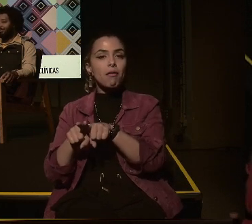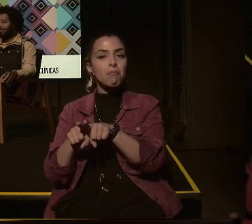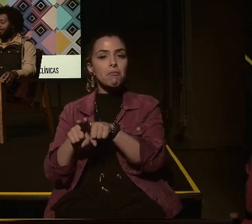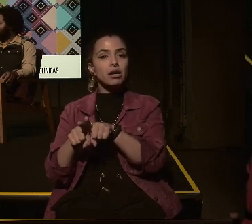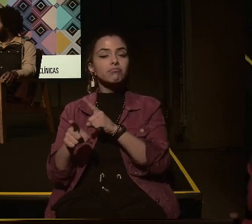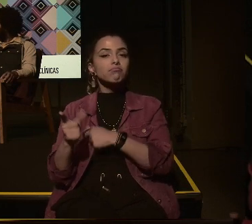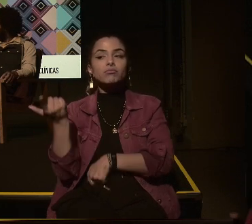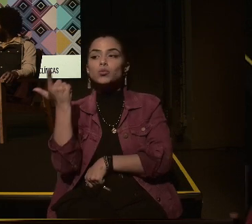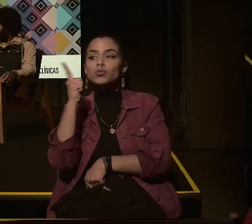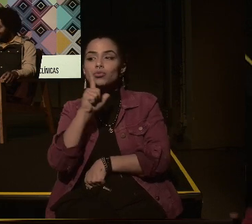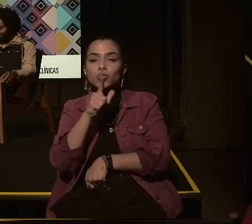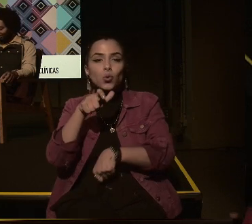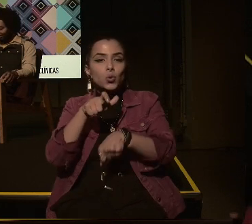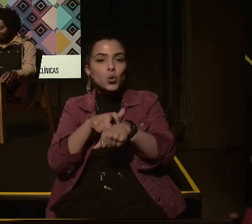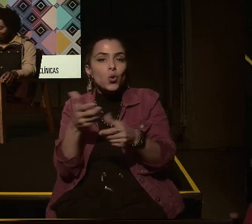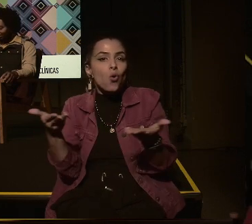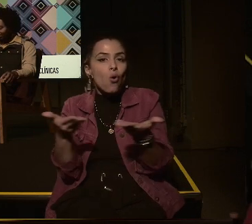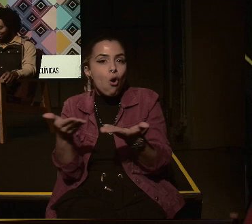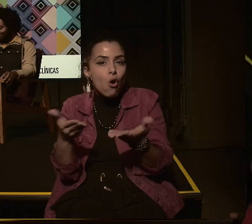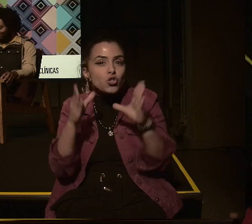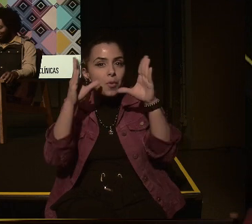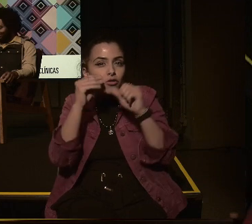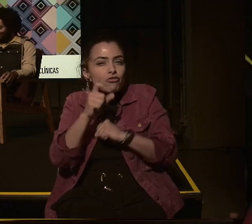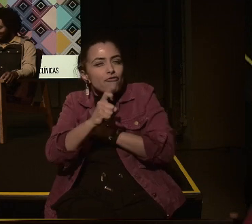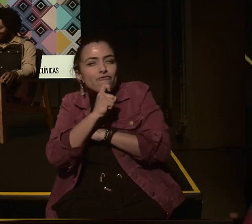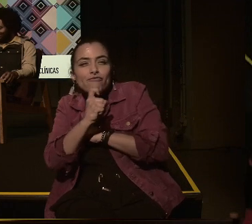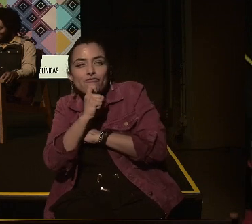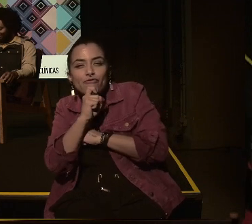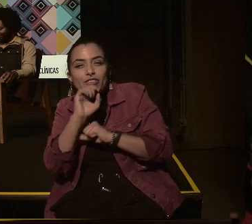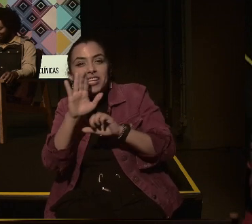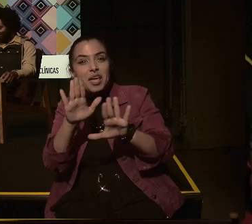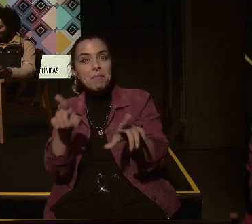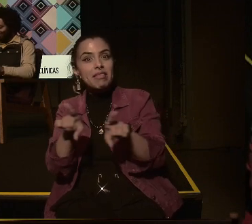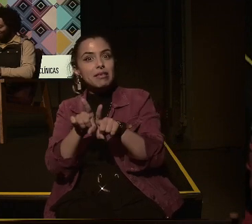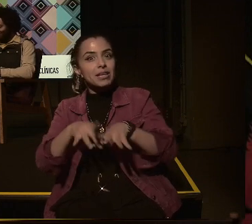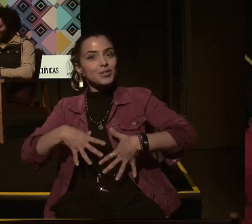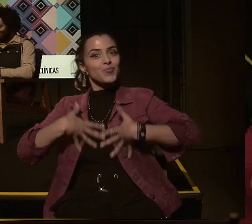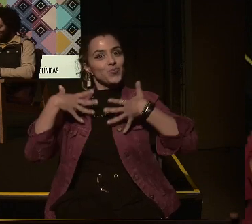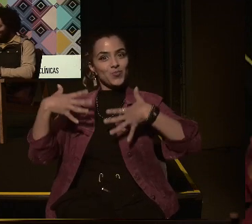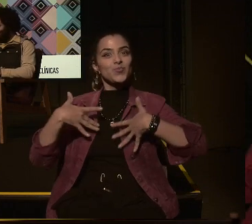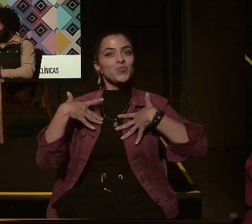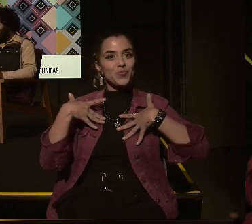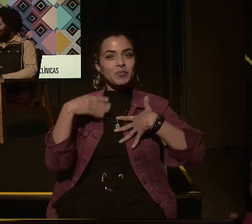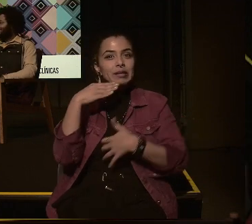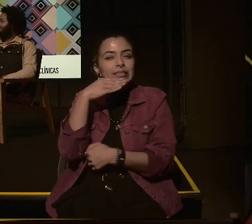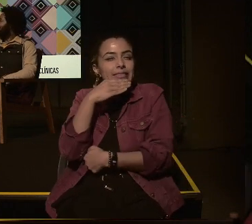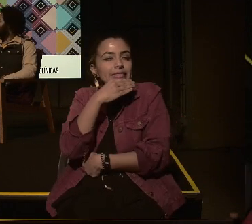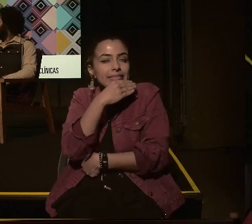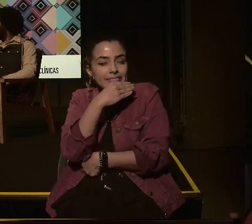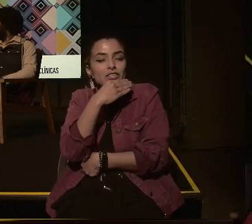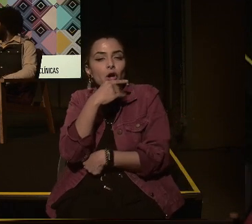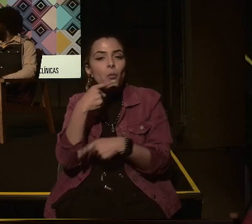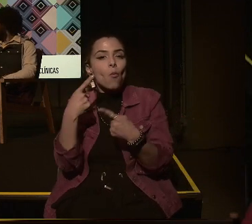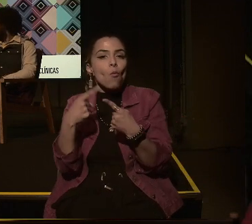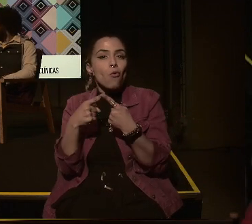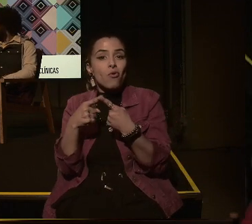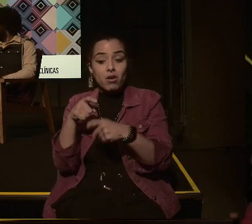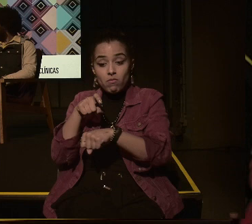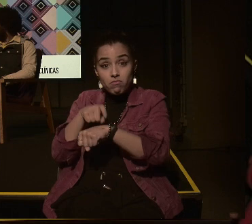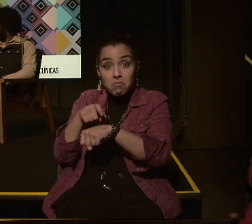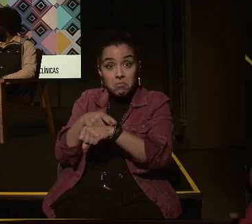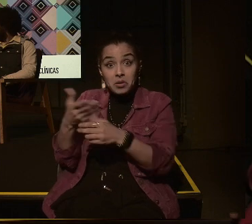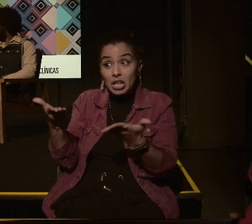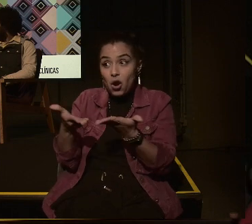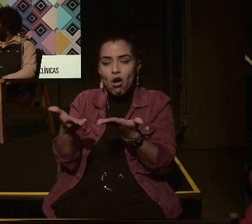uma noite tão fria e ao mesmo tempo tão calorosa, quando pô, a gente estava